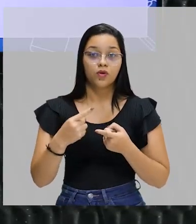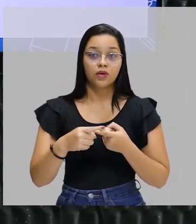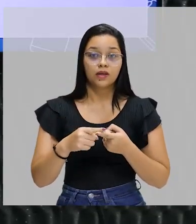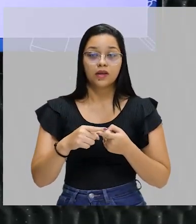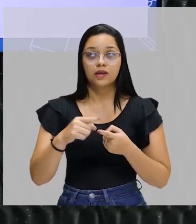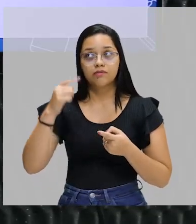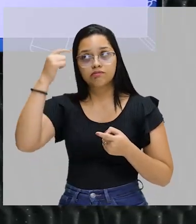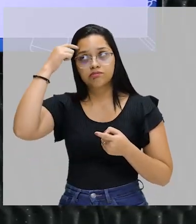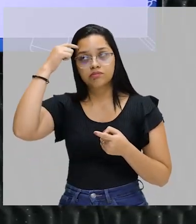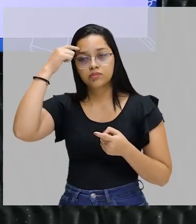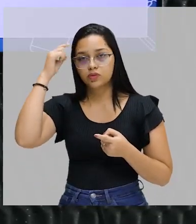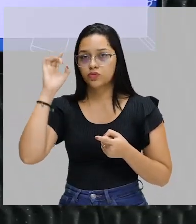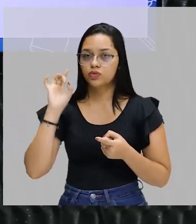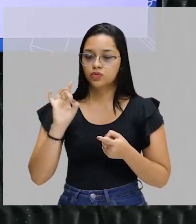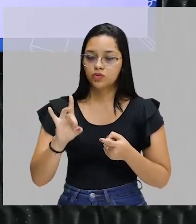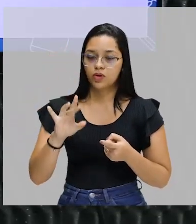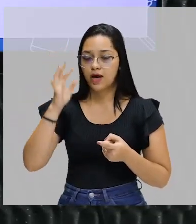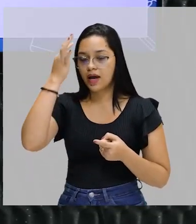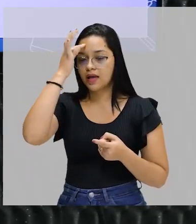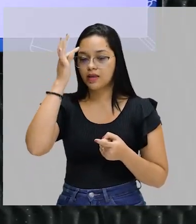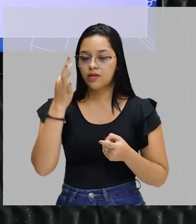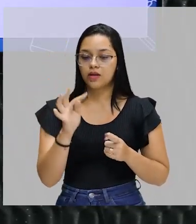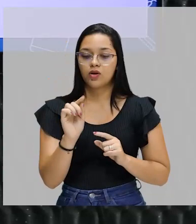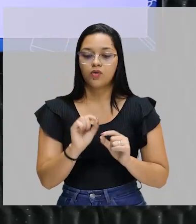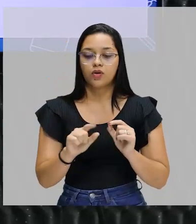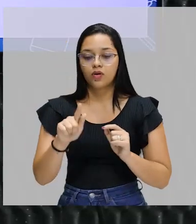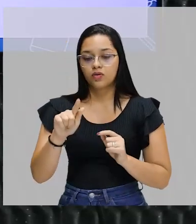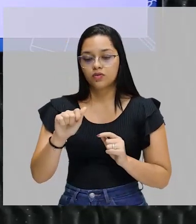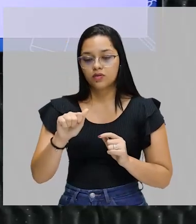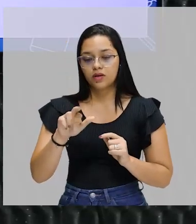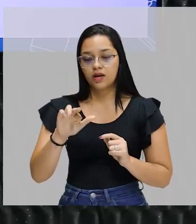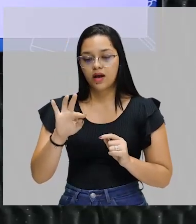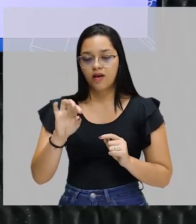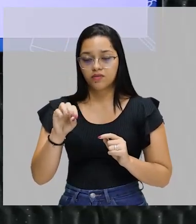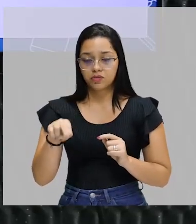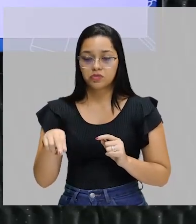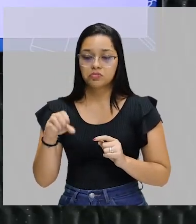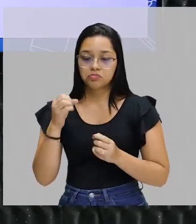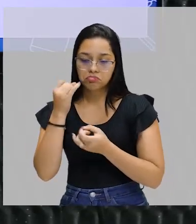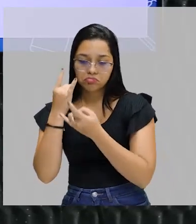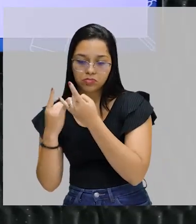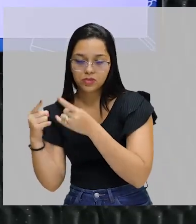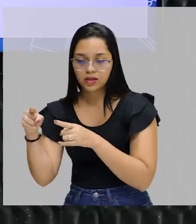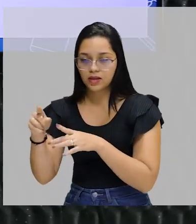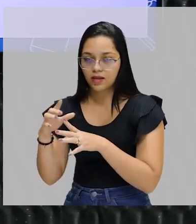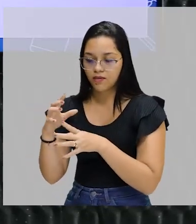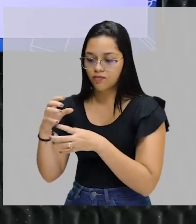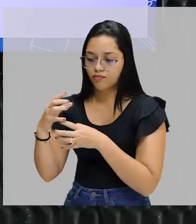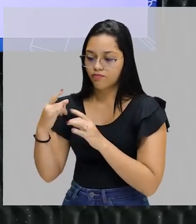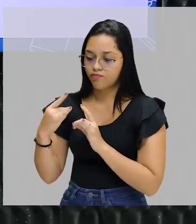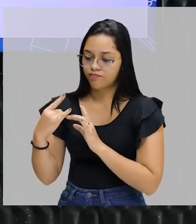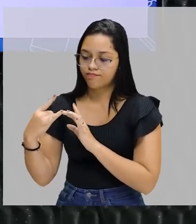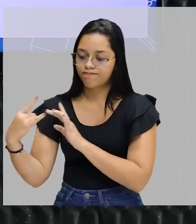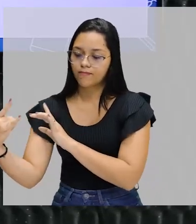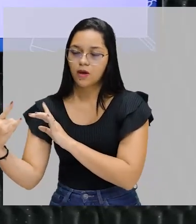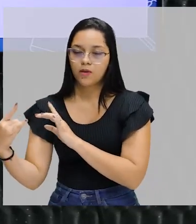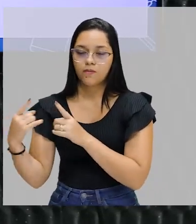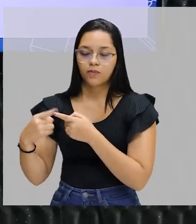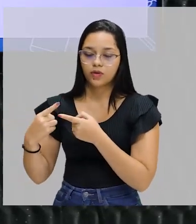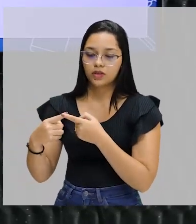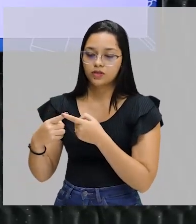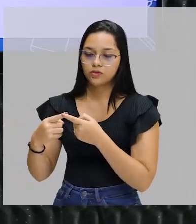partícula hipotética. A teoria postula que os gravitons sempre são atrativos, né? Aquela força de atração. É por isso que